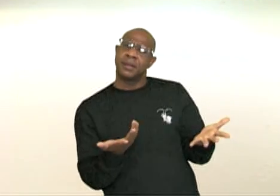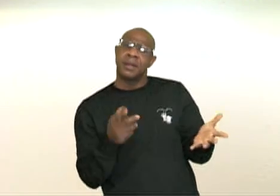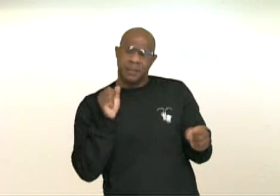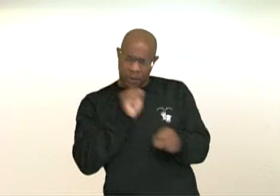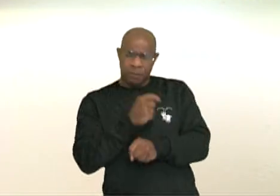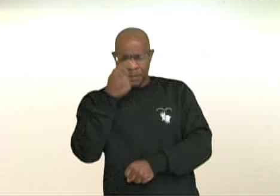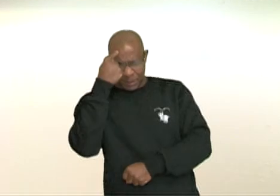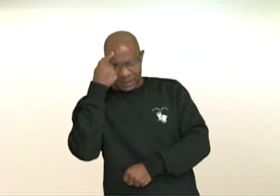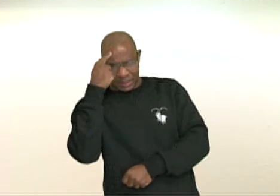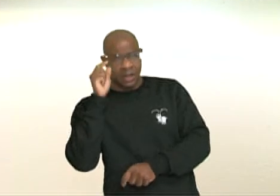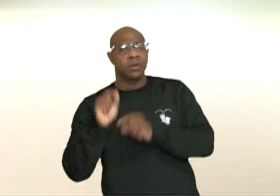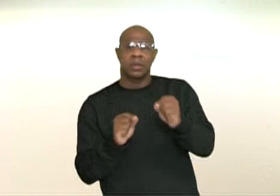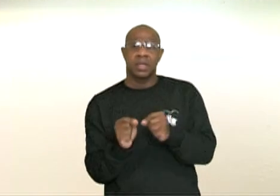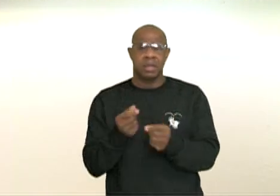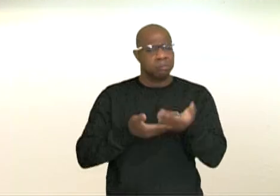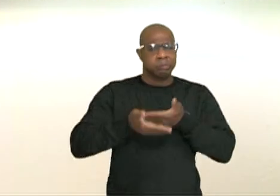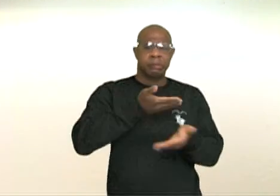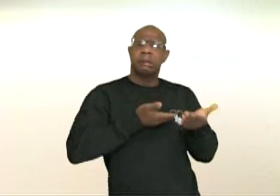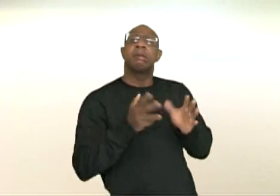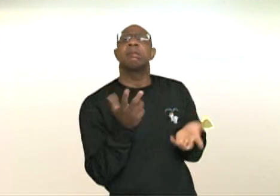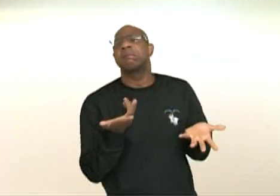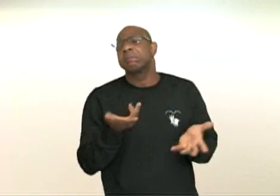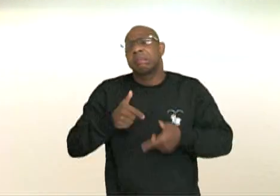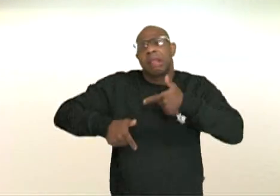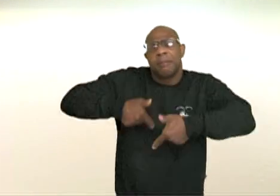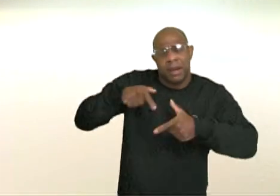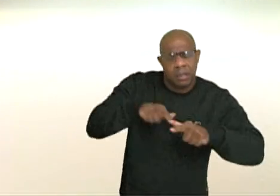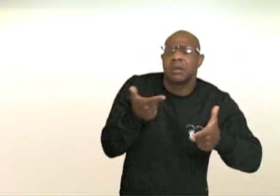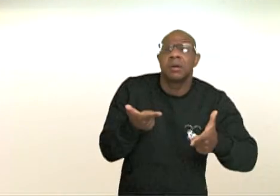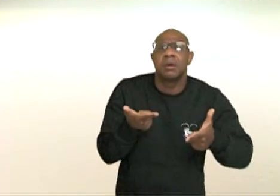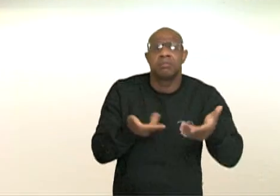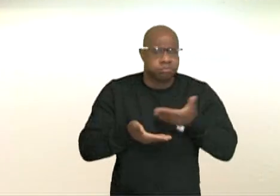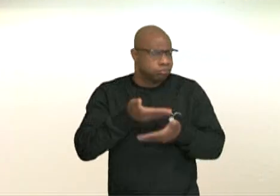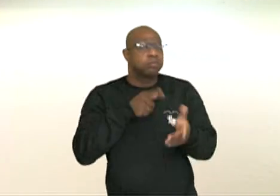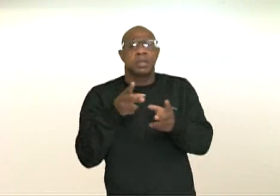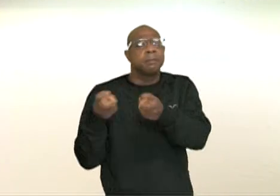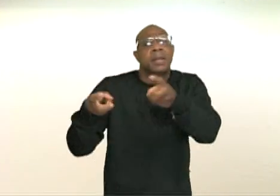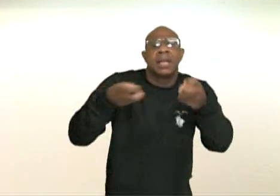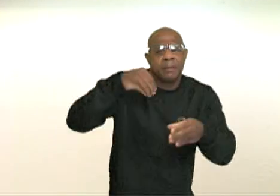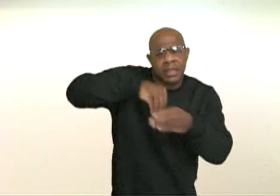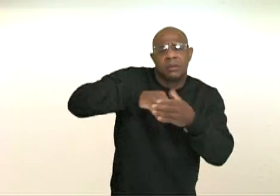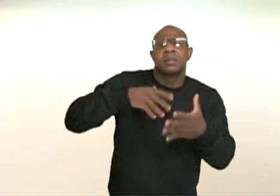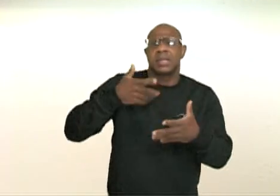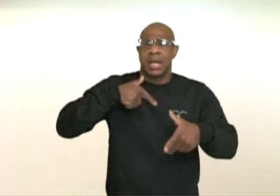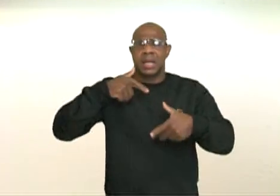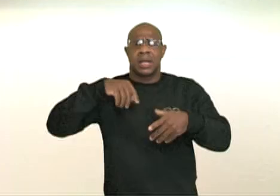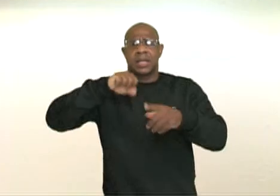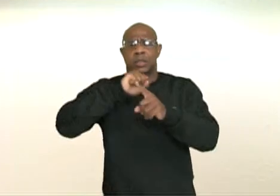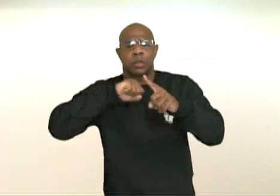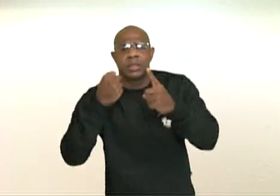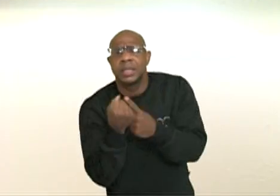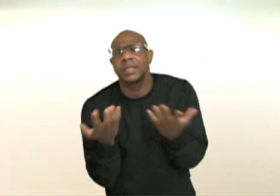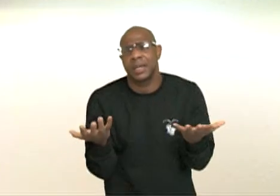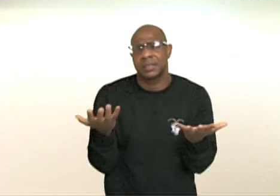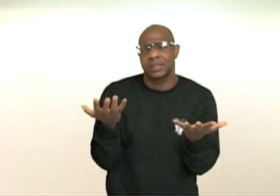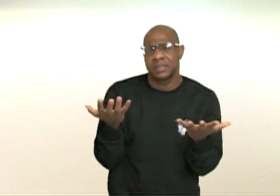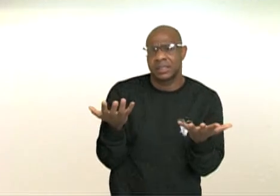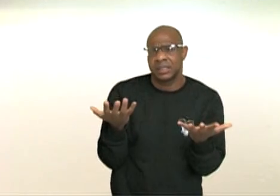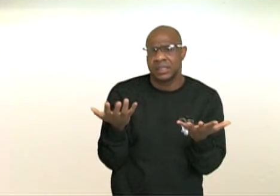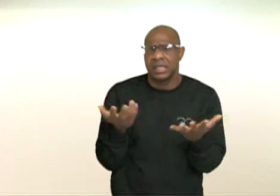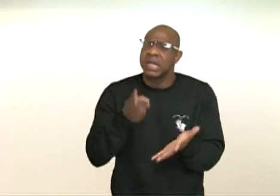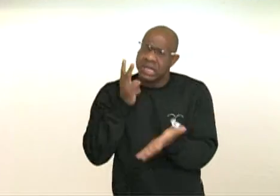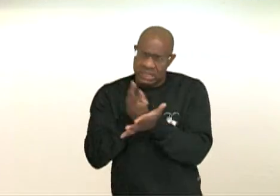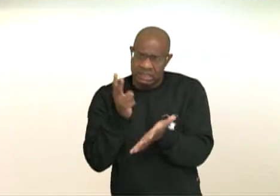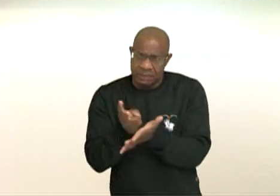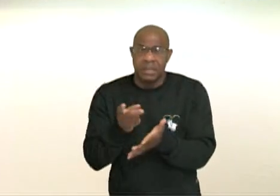isso? E essas relações de trabalho? Quais são essas relações que vocês percebem na sociedade? Quem manda? Quem obedece? Será que sempre tem isso no